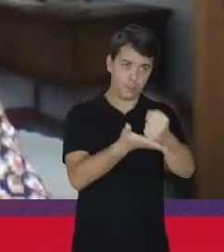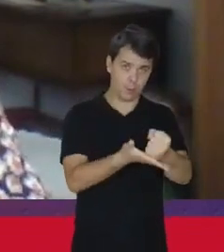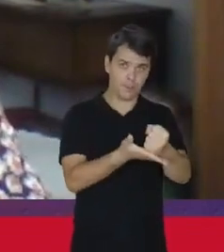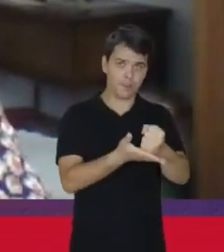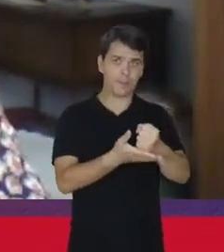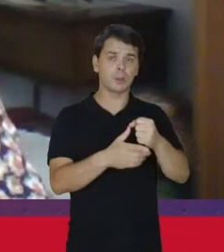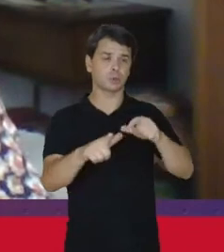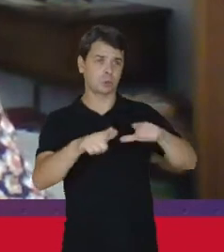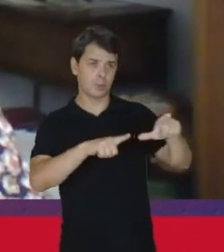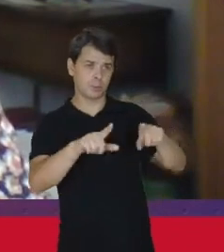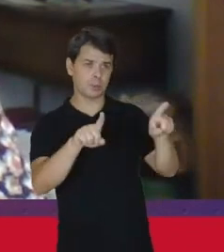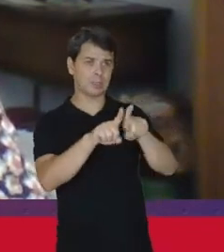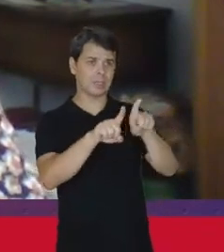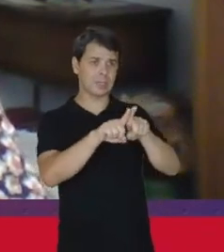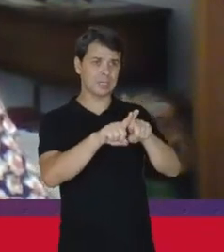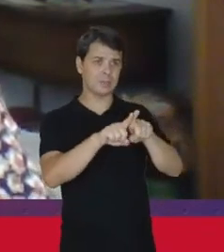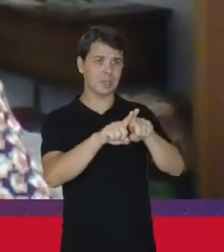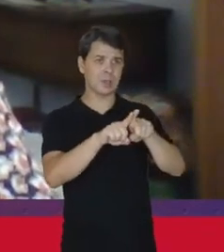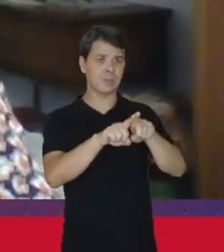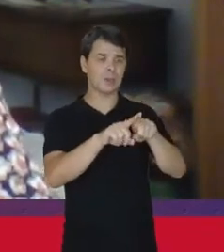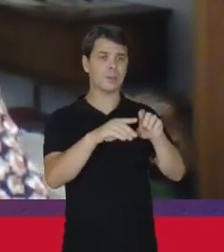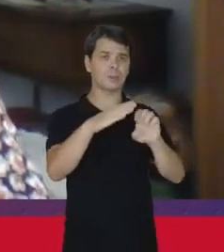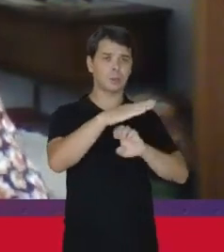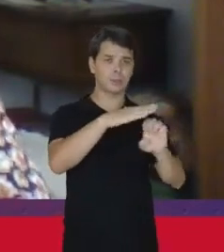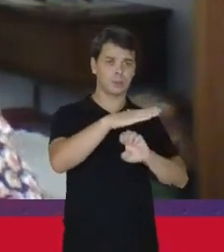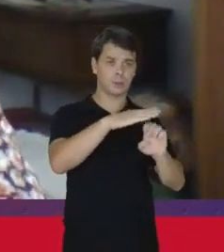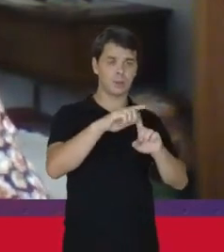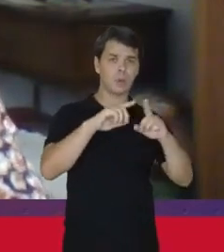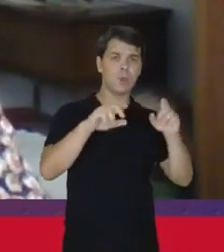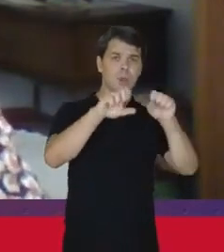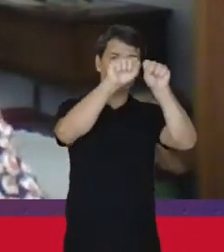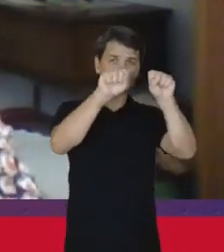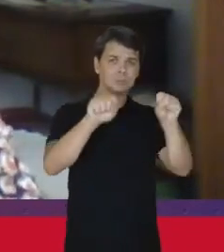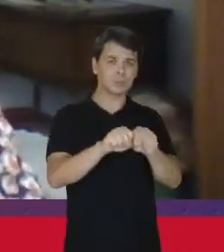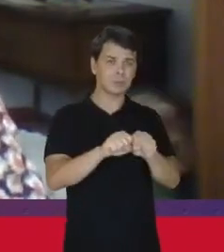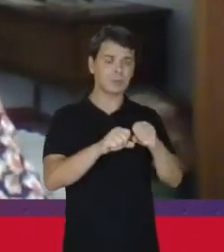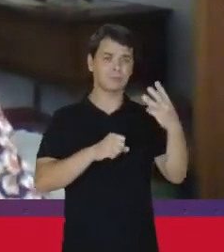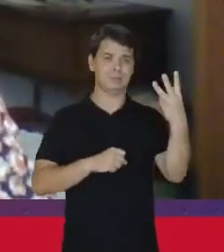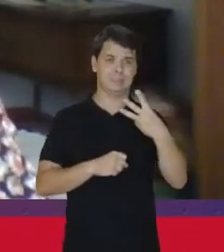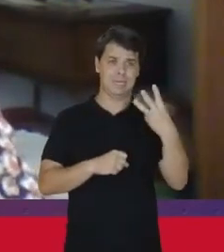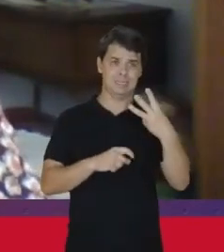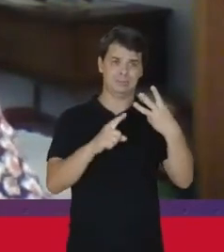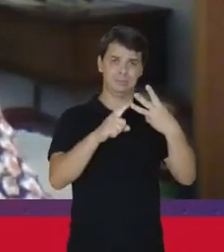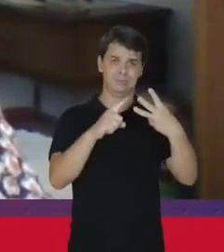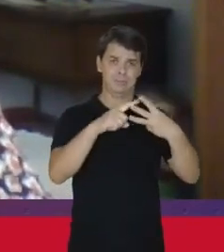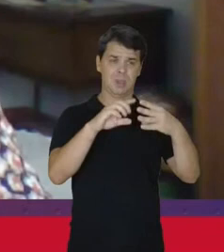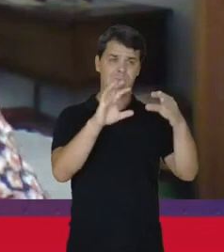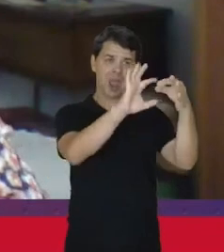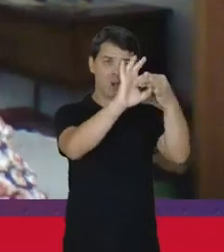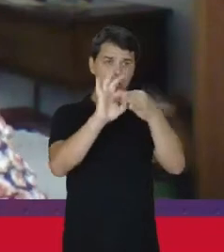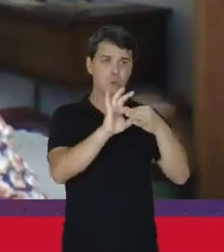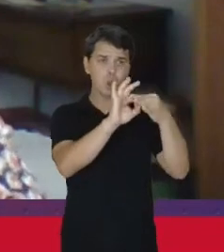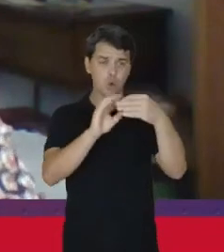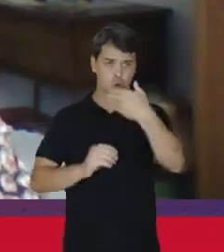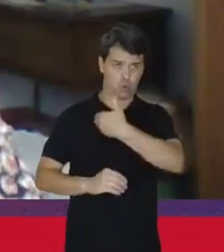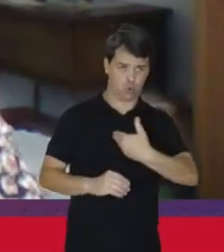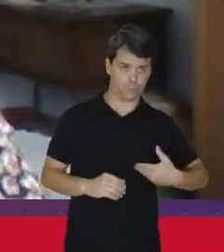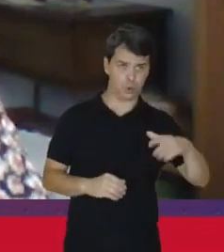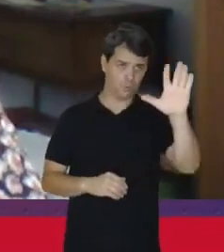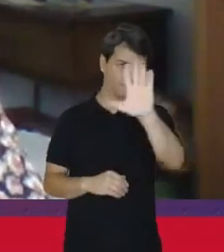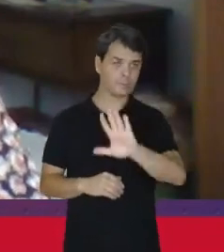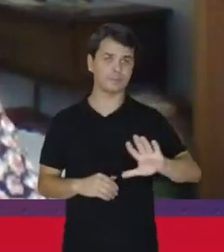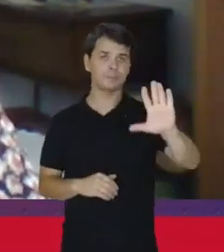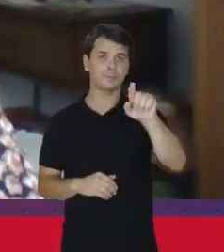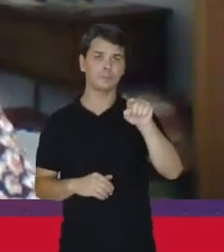dos empregadores e dos trabalhadores. Portanto, é um sistema tripartite. A União, o governo